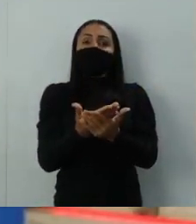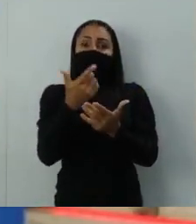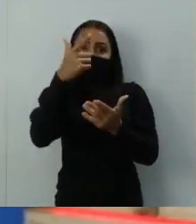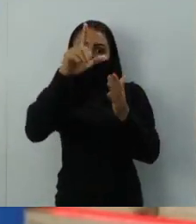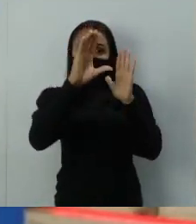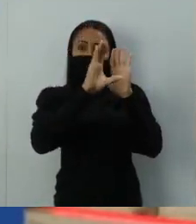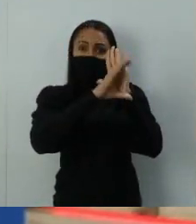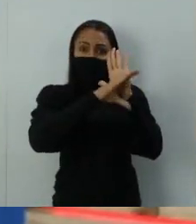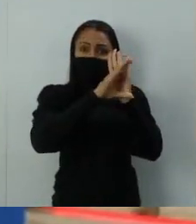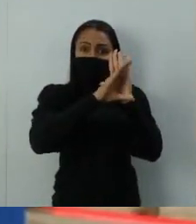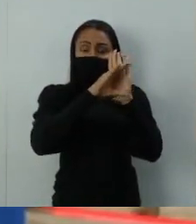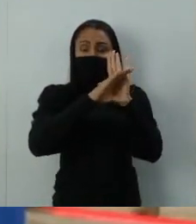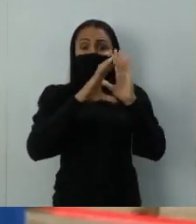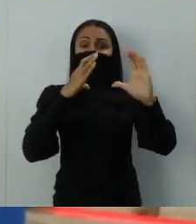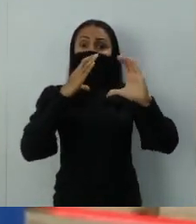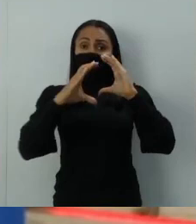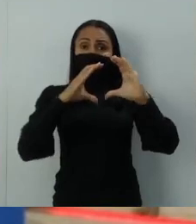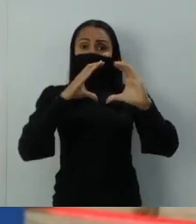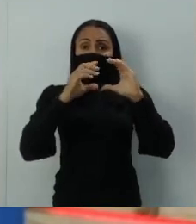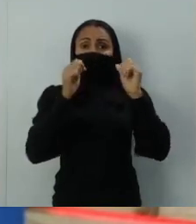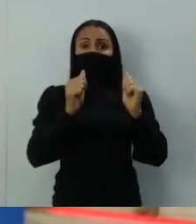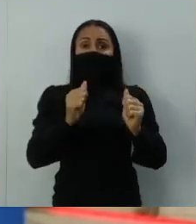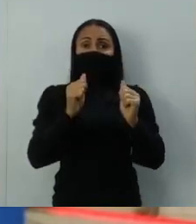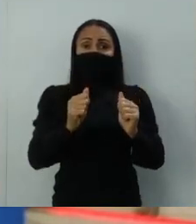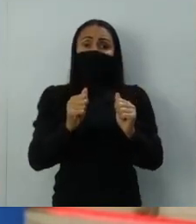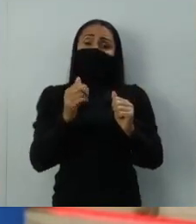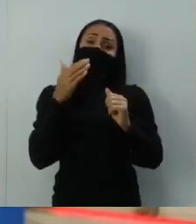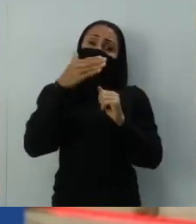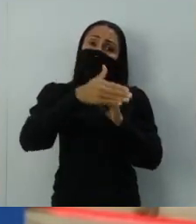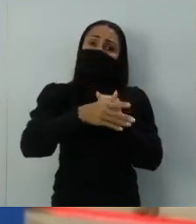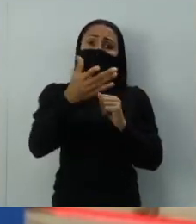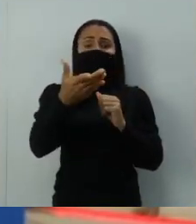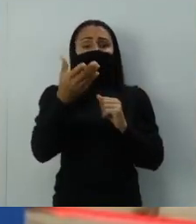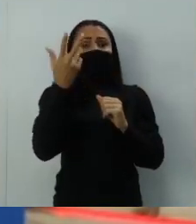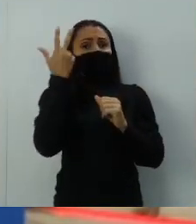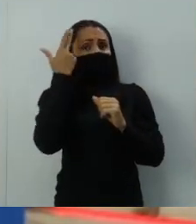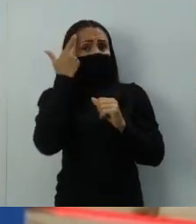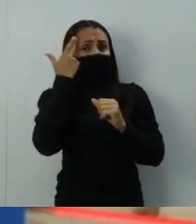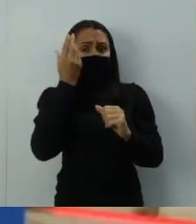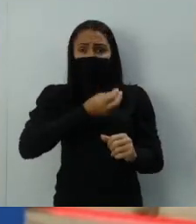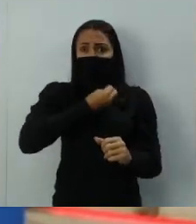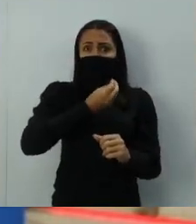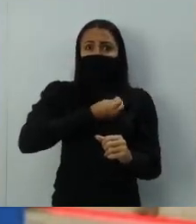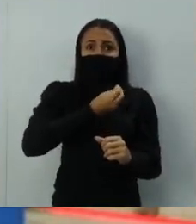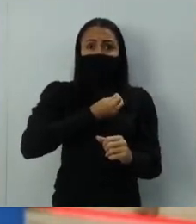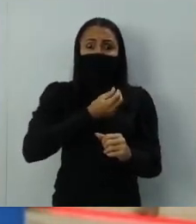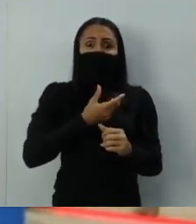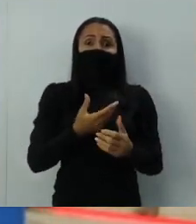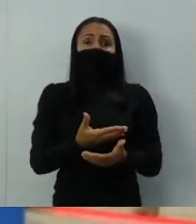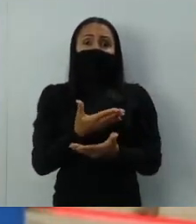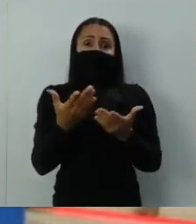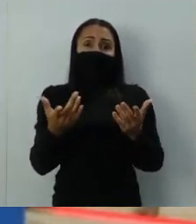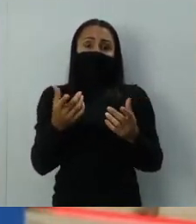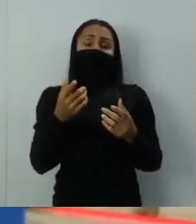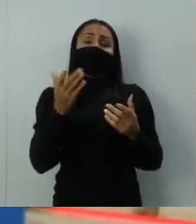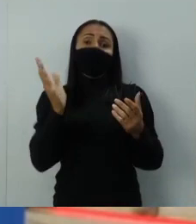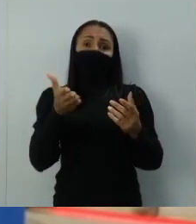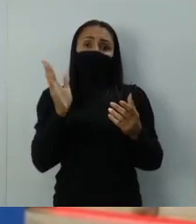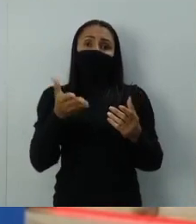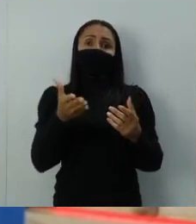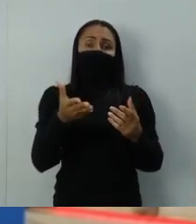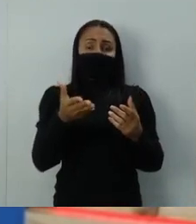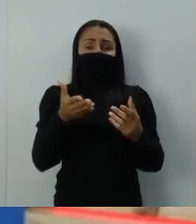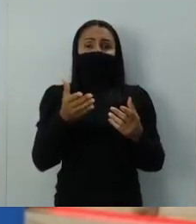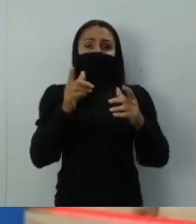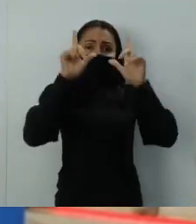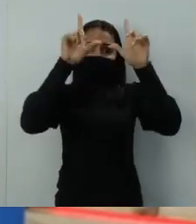poder, já faça parte do seu dia a dia. Você já viu algumas aulas que nós fizemos aqui a respeito desse